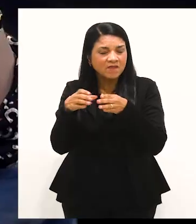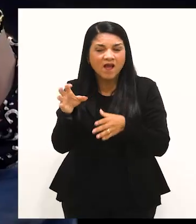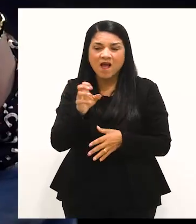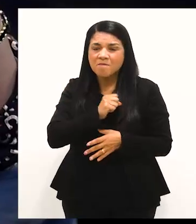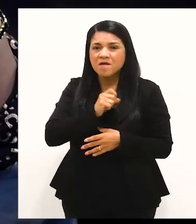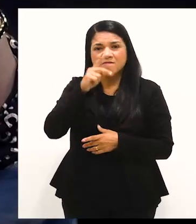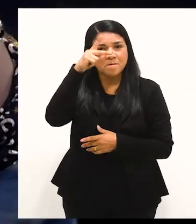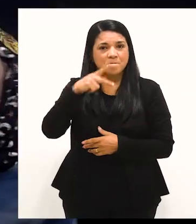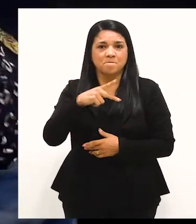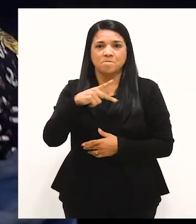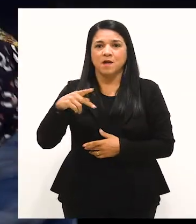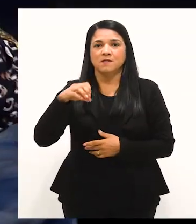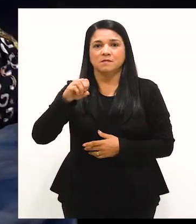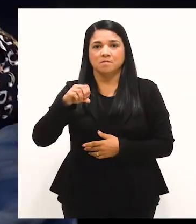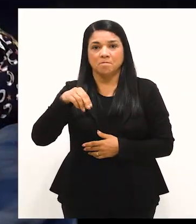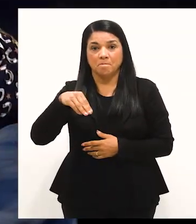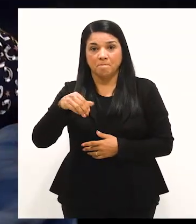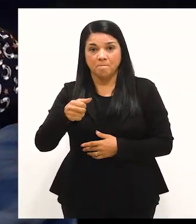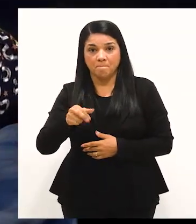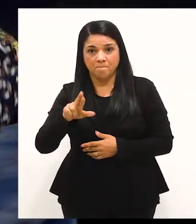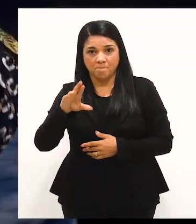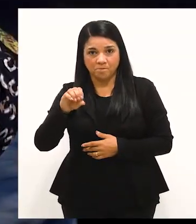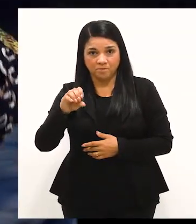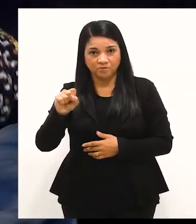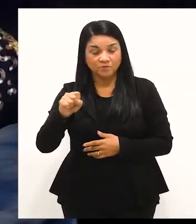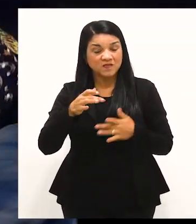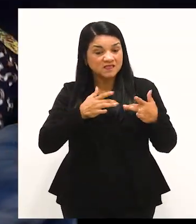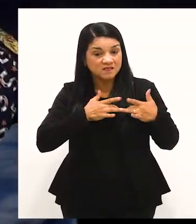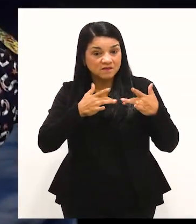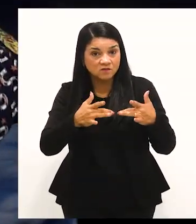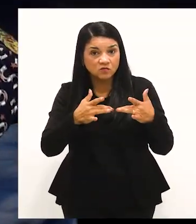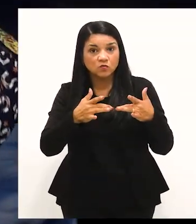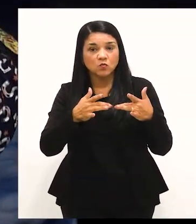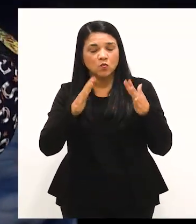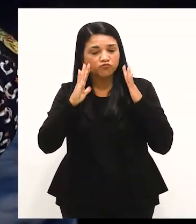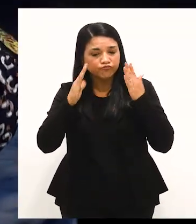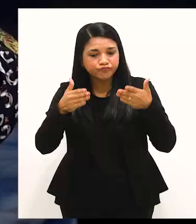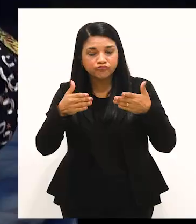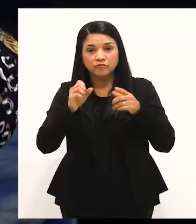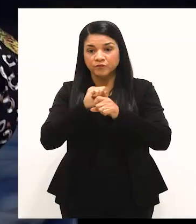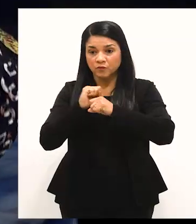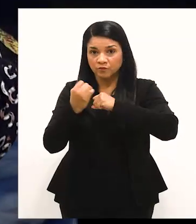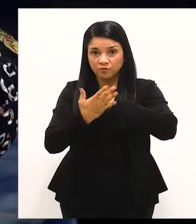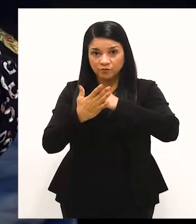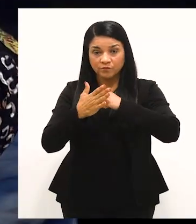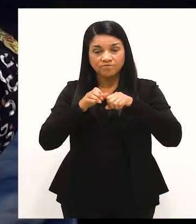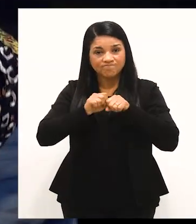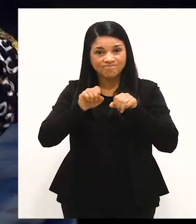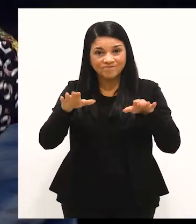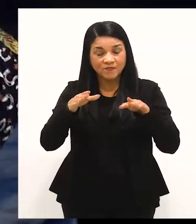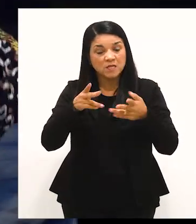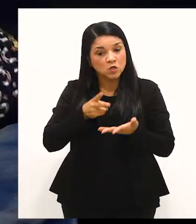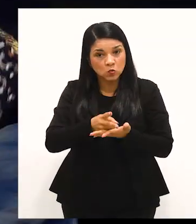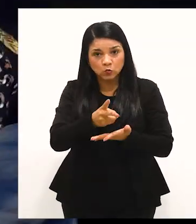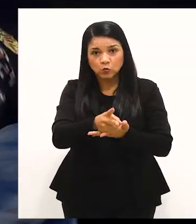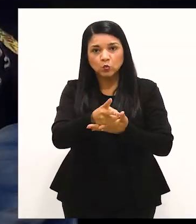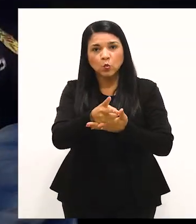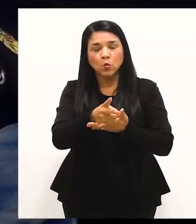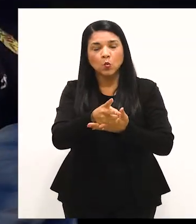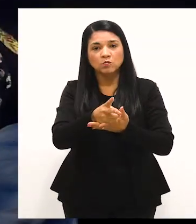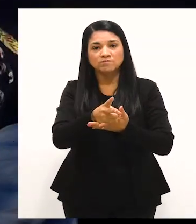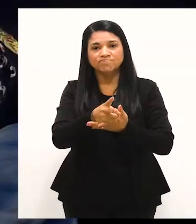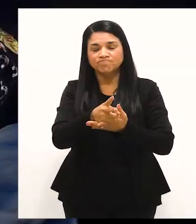das Pedras. E foi um pároco que se dedicou muito. Tanto que na pandemia ele não